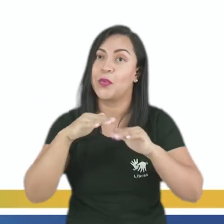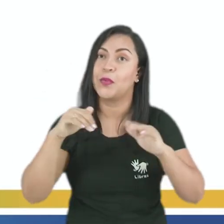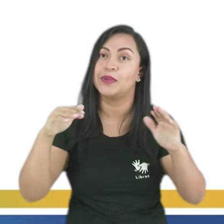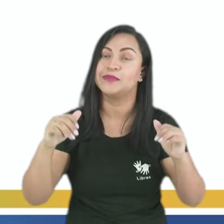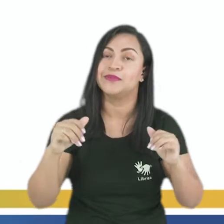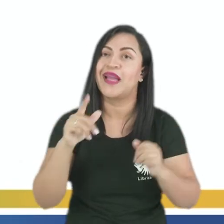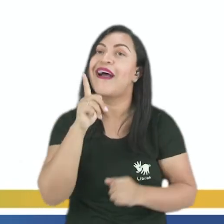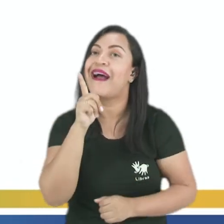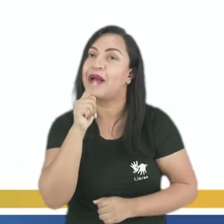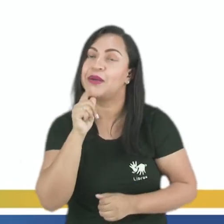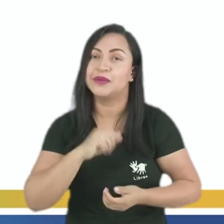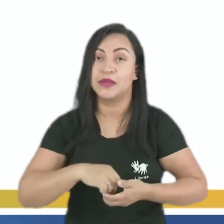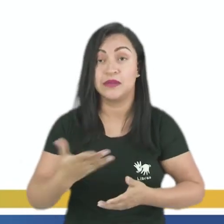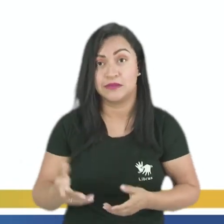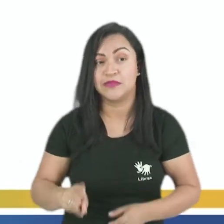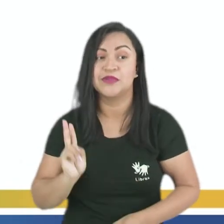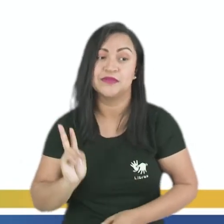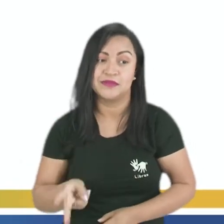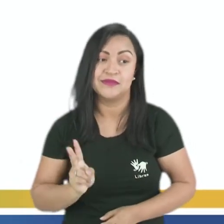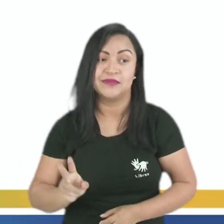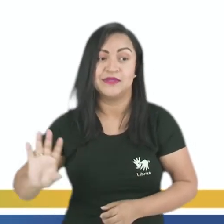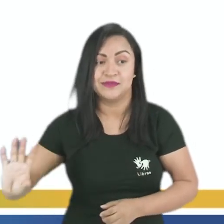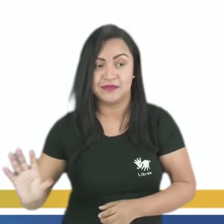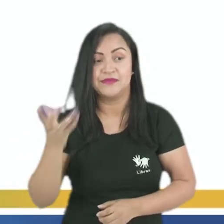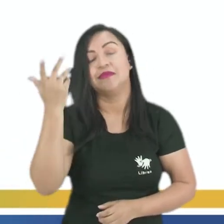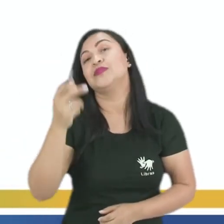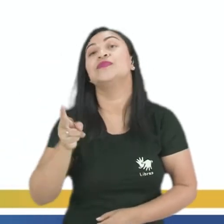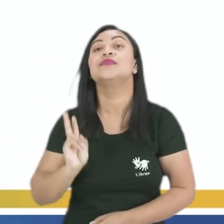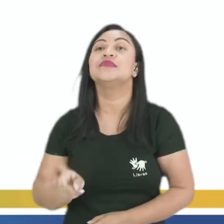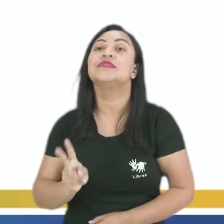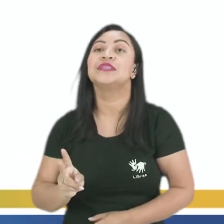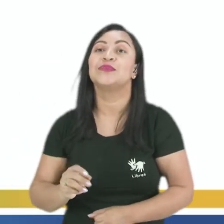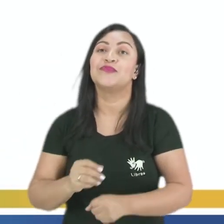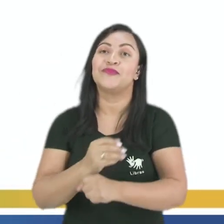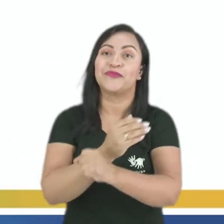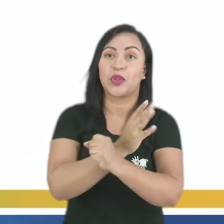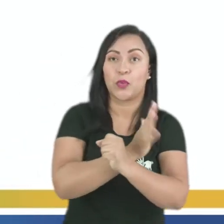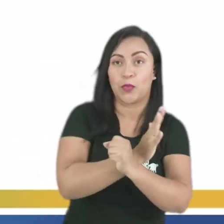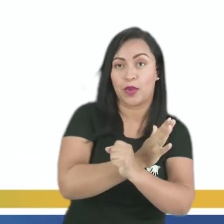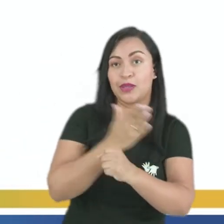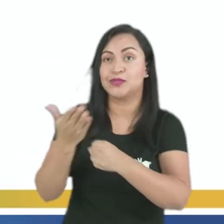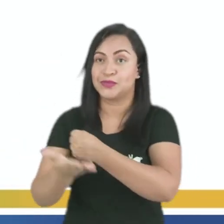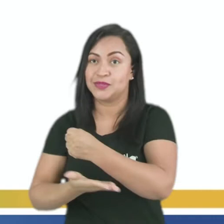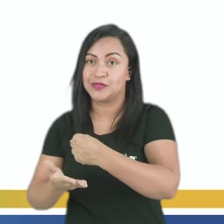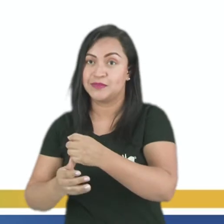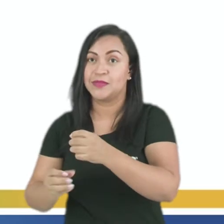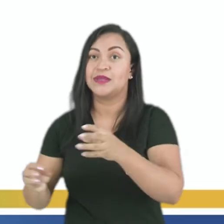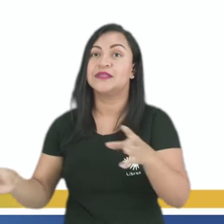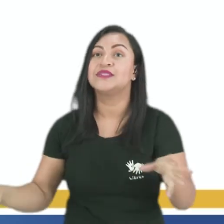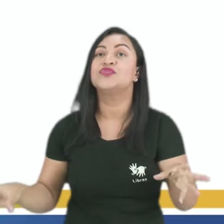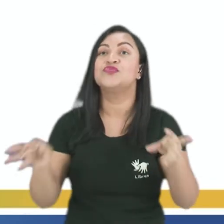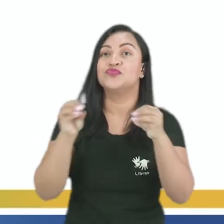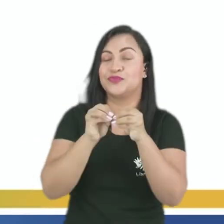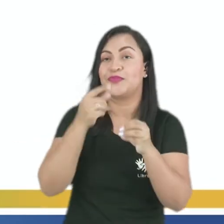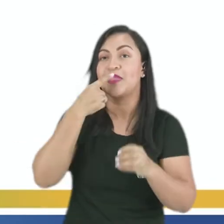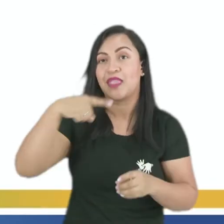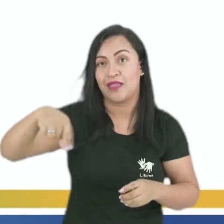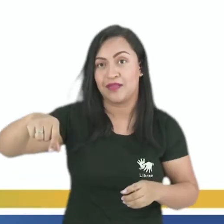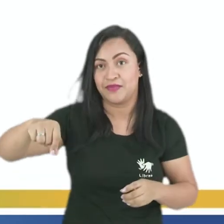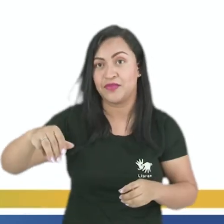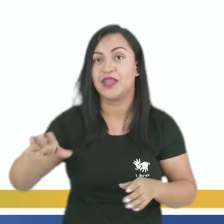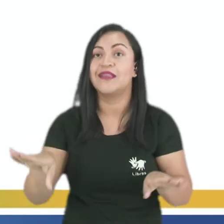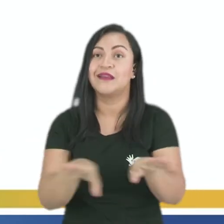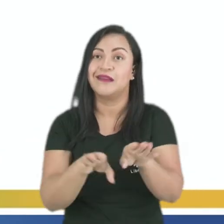água. Então, sempre nessa reação, a gente vai ter um ácido e uma base reagindo, formando o sal e formando